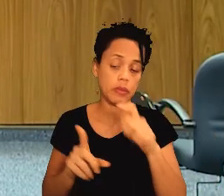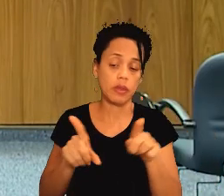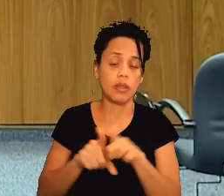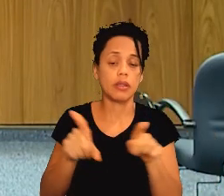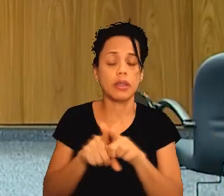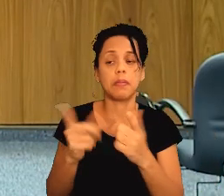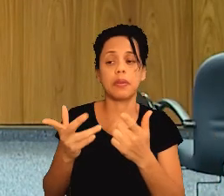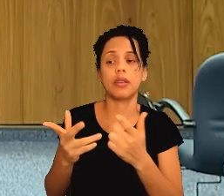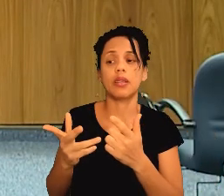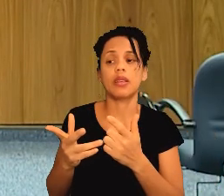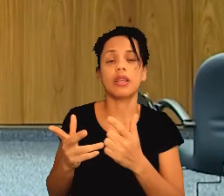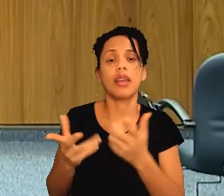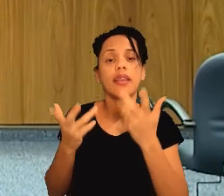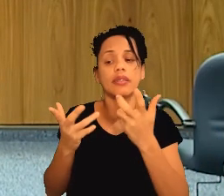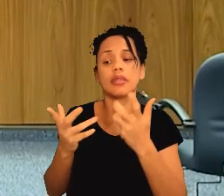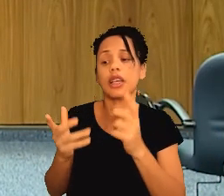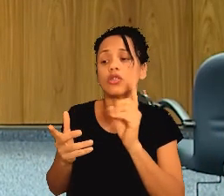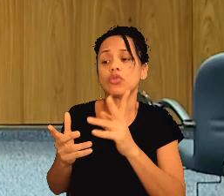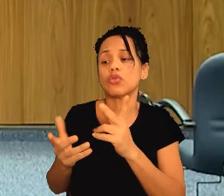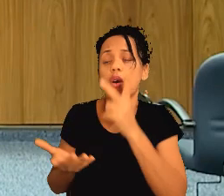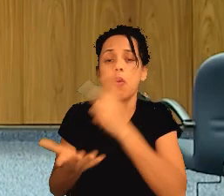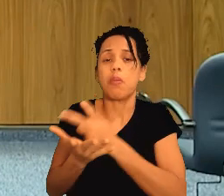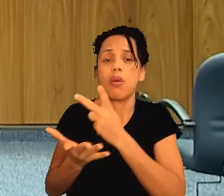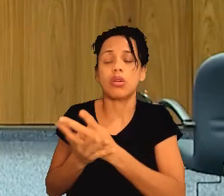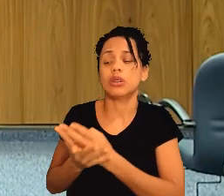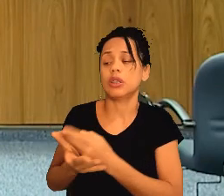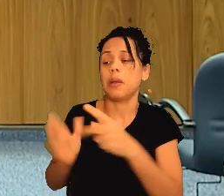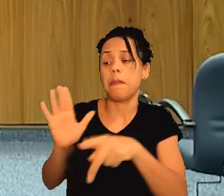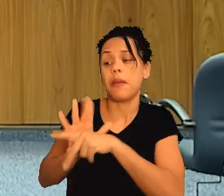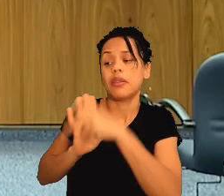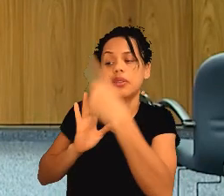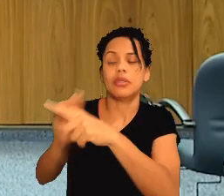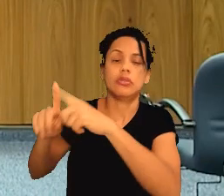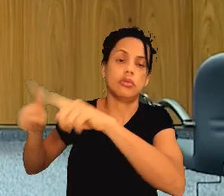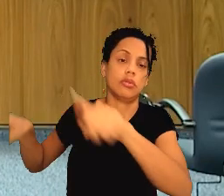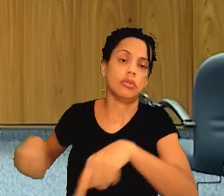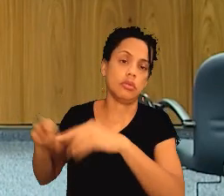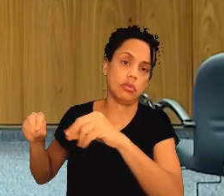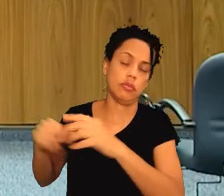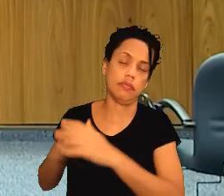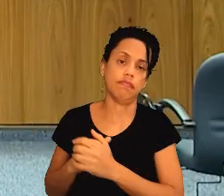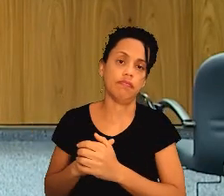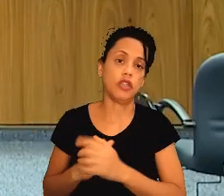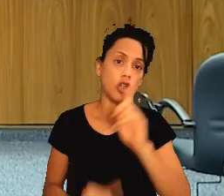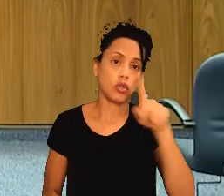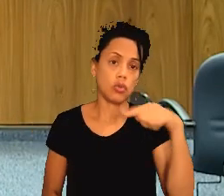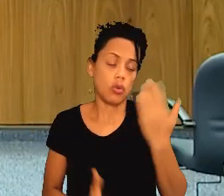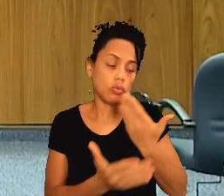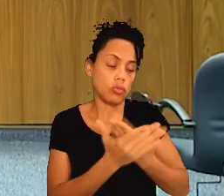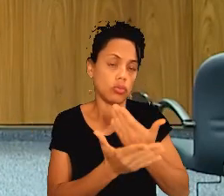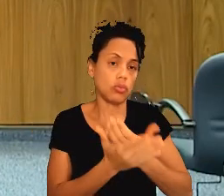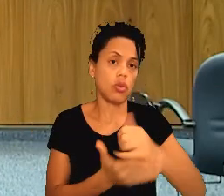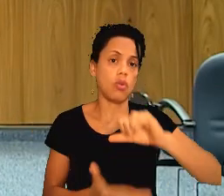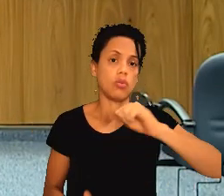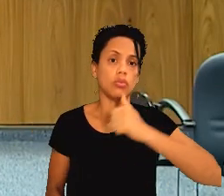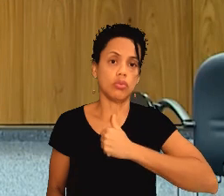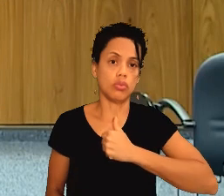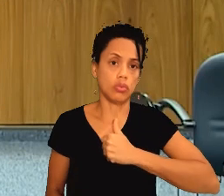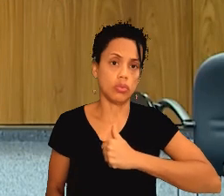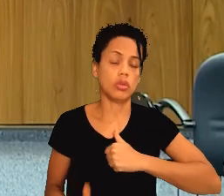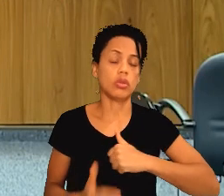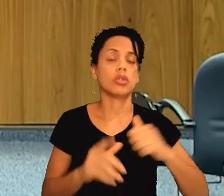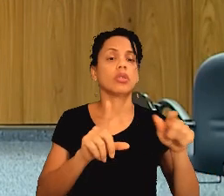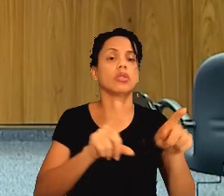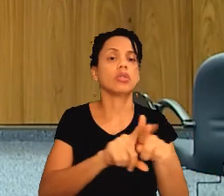né, de ocupar os seus territórios. Na avaliação de nós, somos antropólogos,